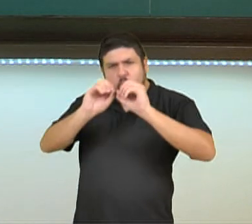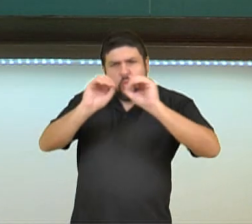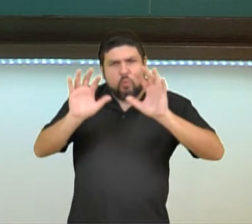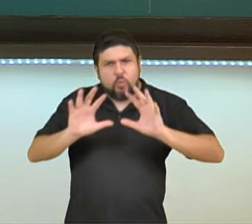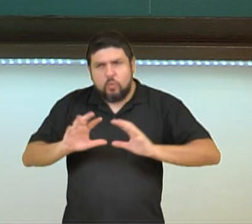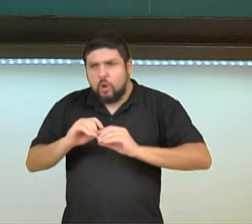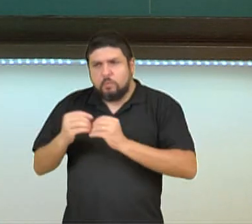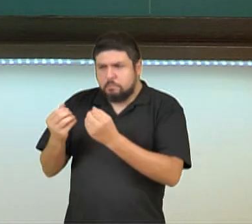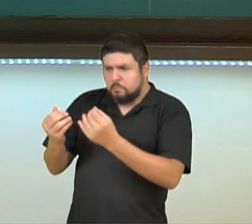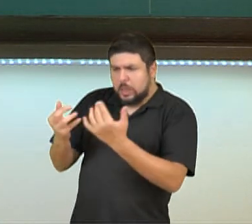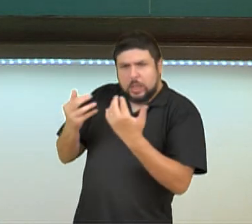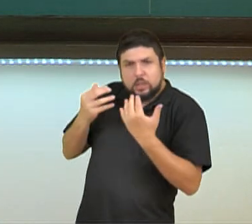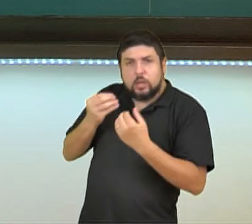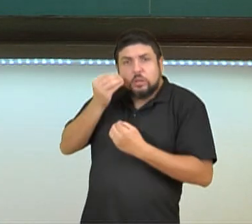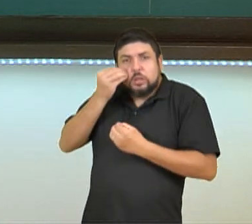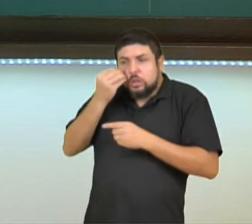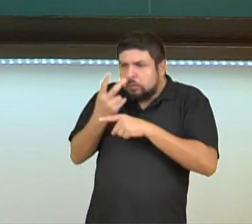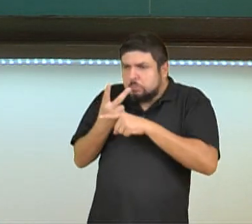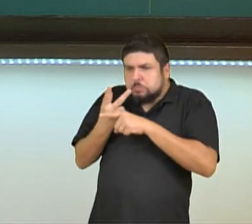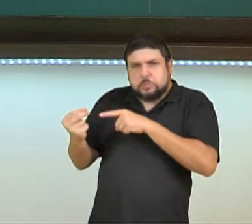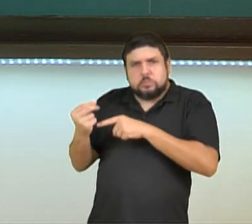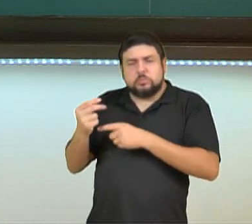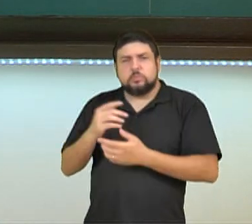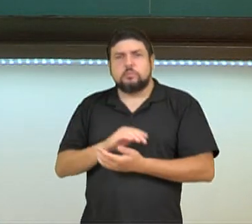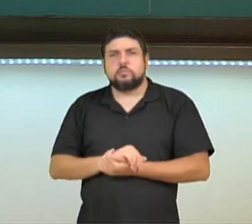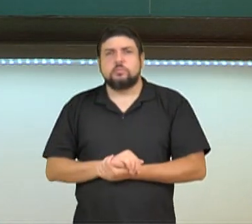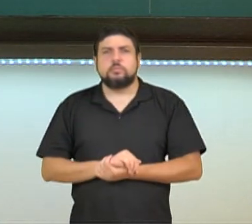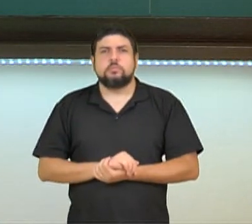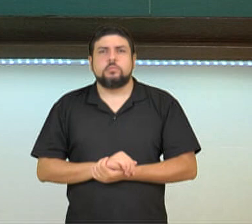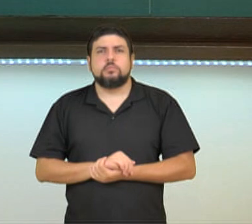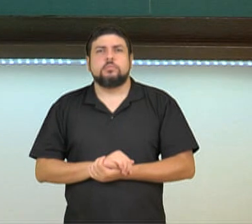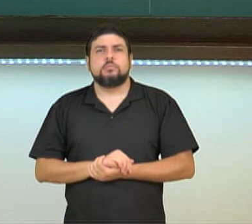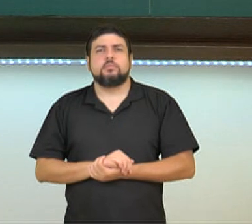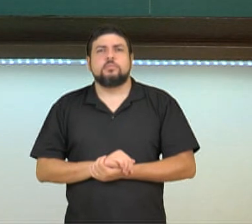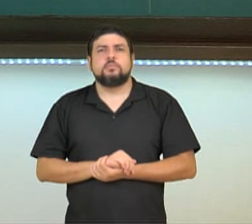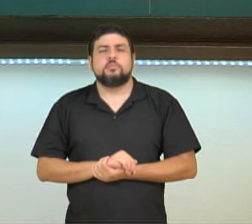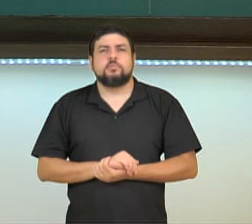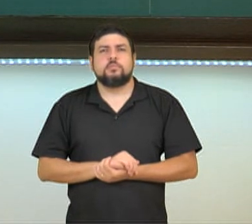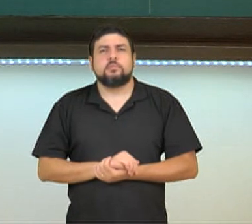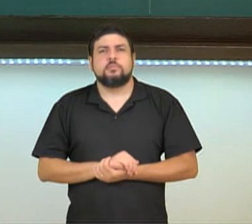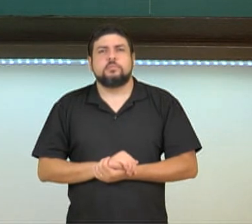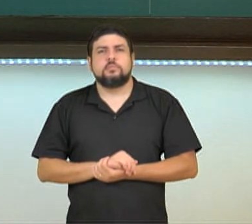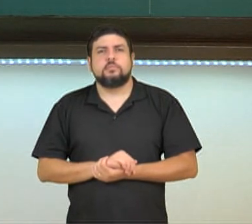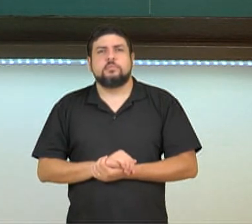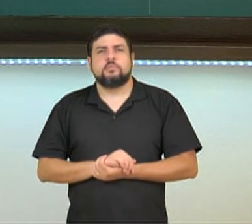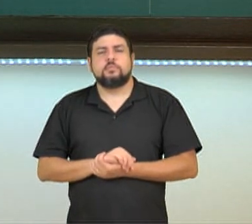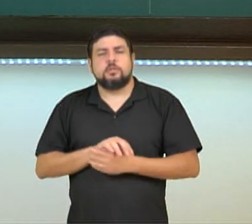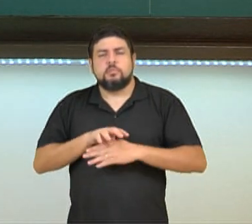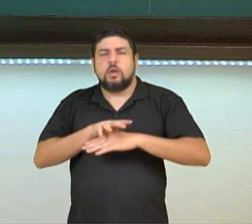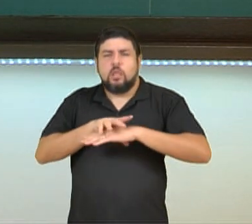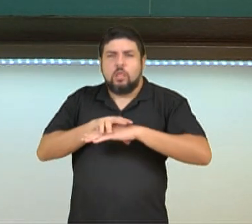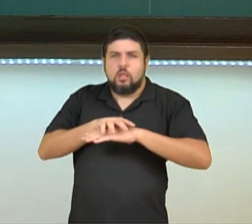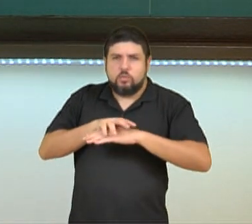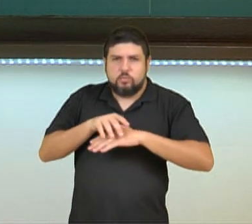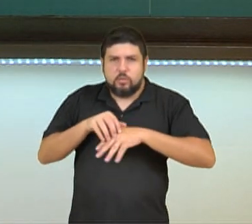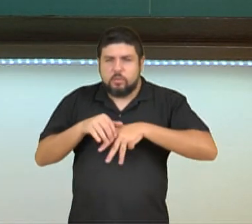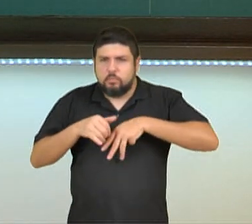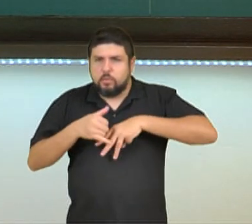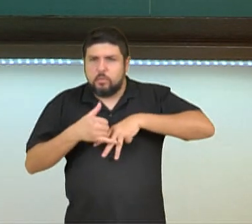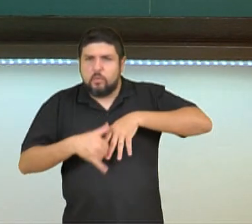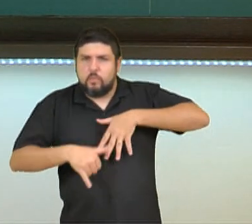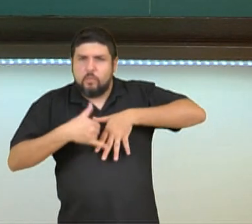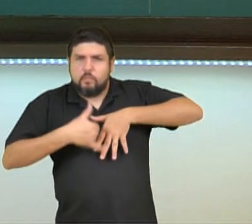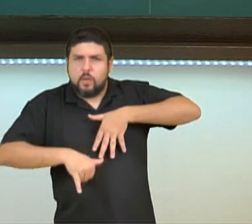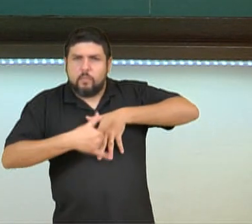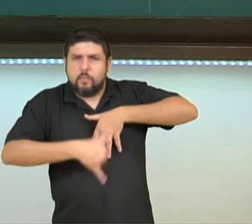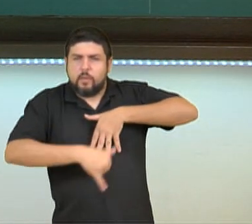por algum outro micro-organismo aí. Essas são algumas doenças, então, do sistema linfático. E quanto